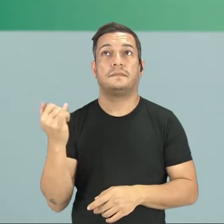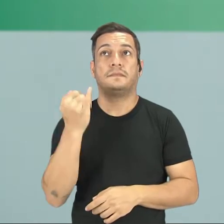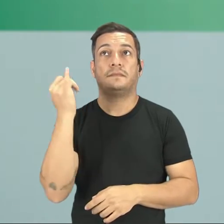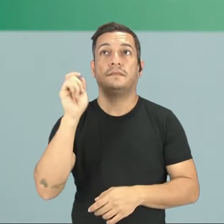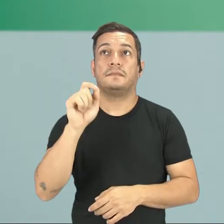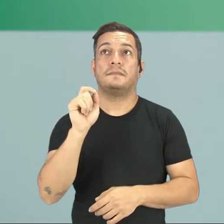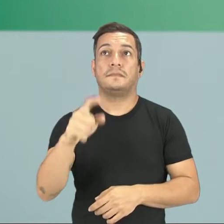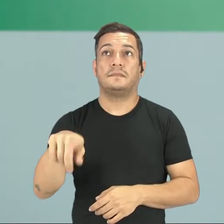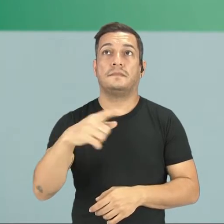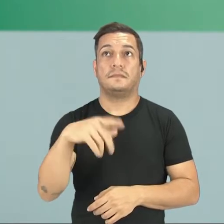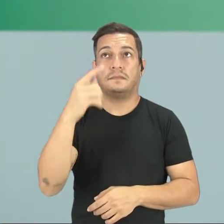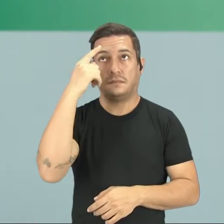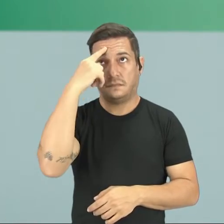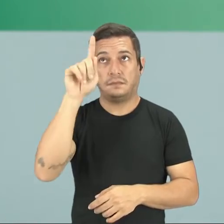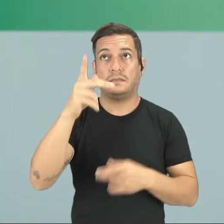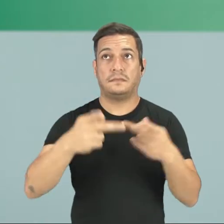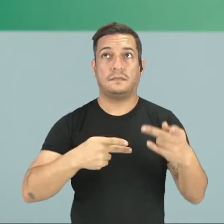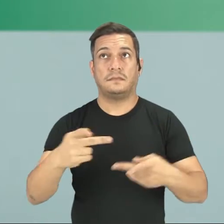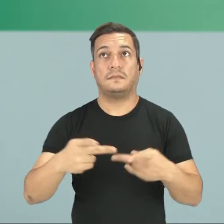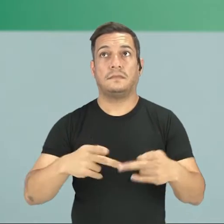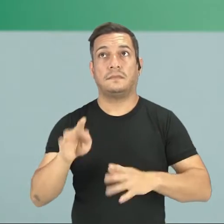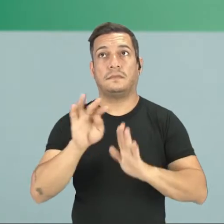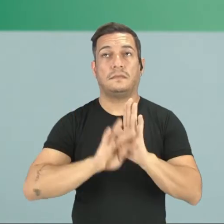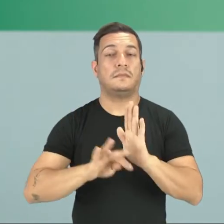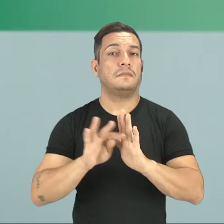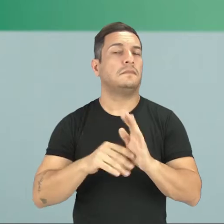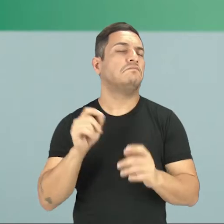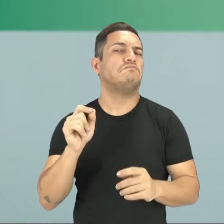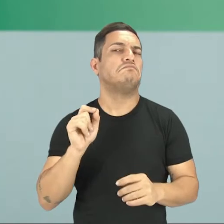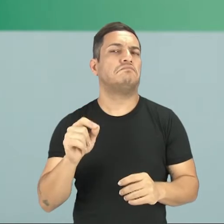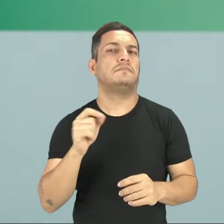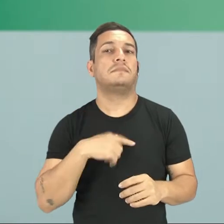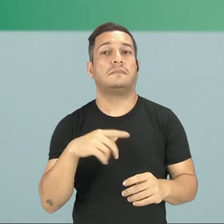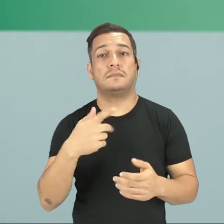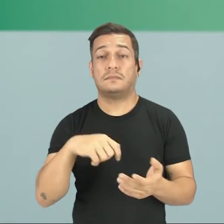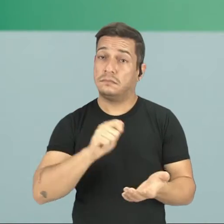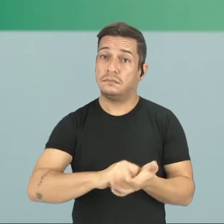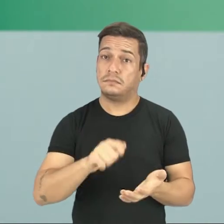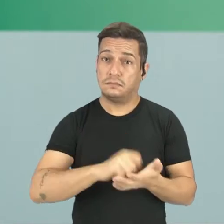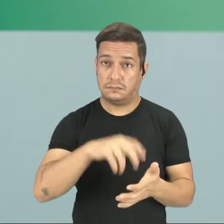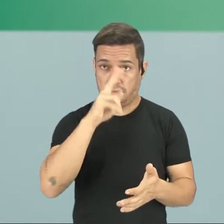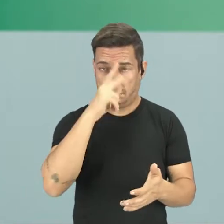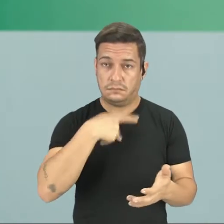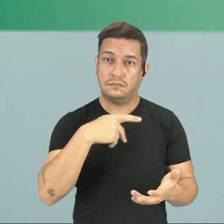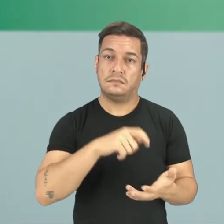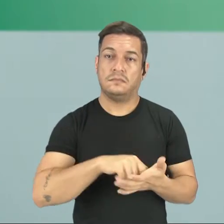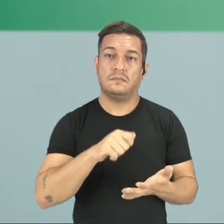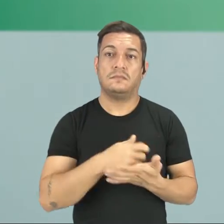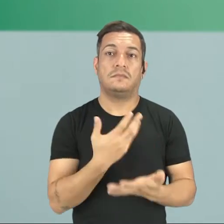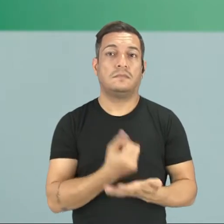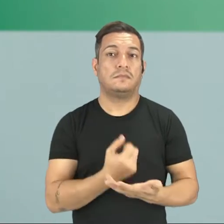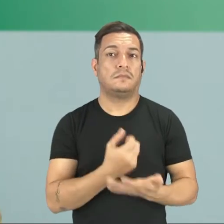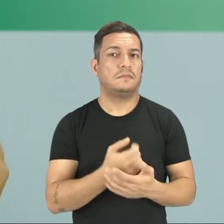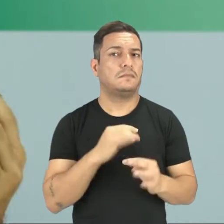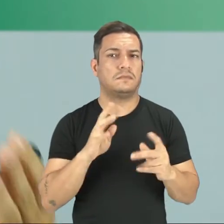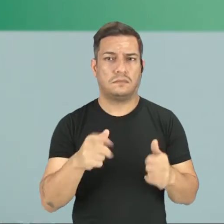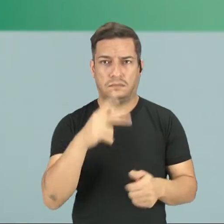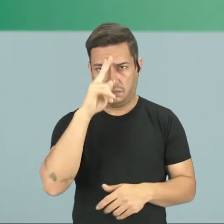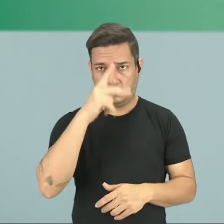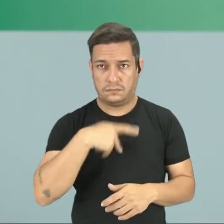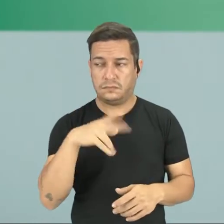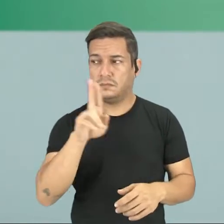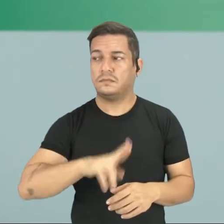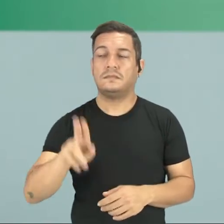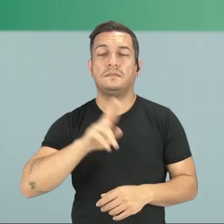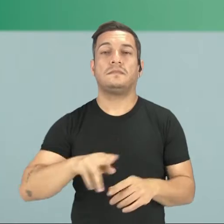interessante é para vocês elaborarem um projeto de texto. O que é isso? Gente, é o teu rascunho mesmo, é as tuas anotações, é tudo aquilo que você vai